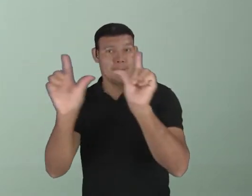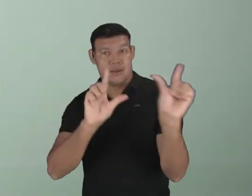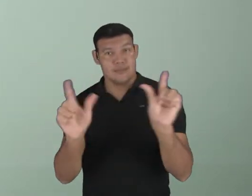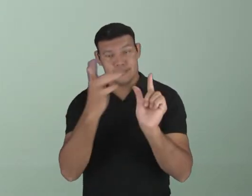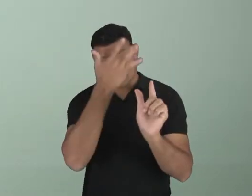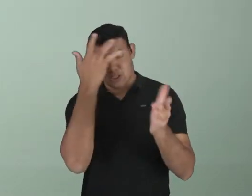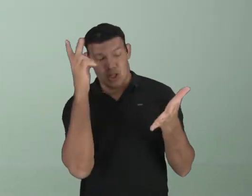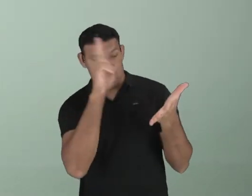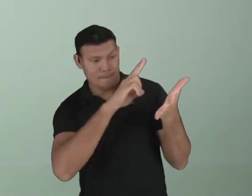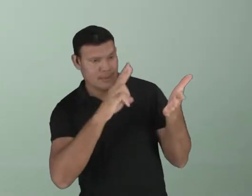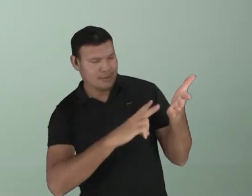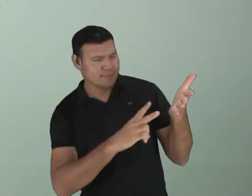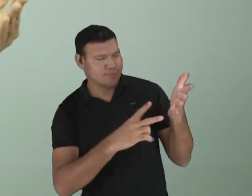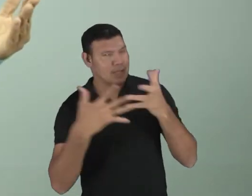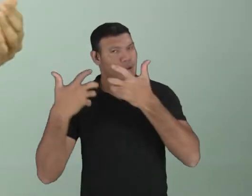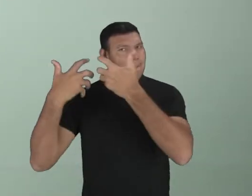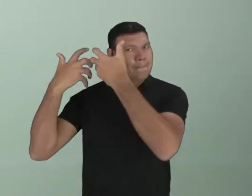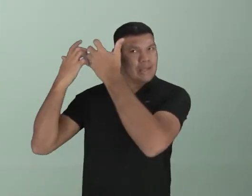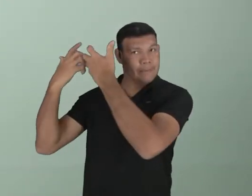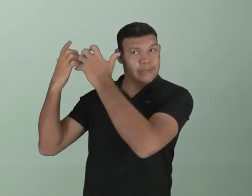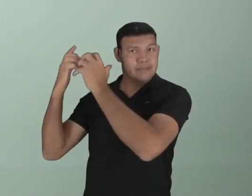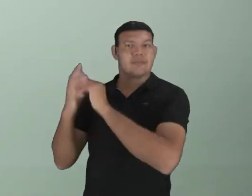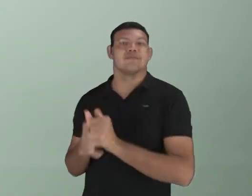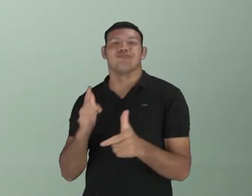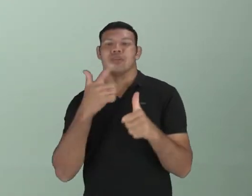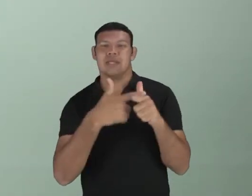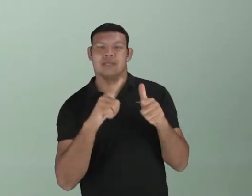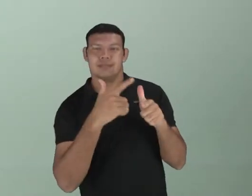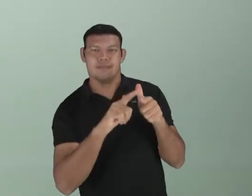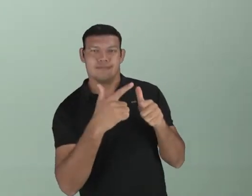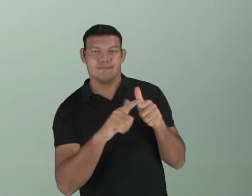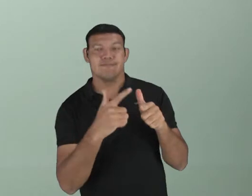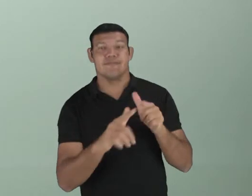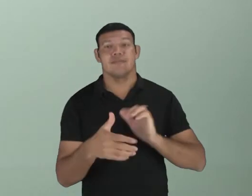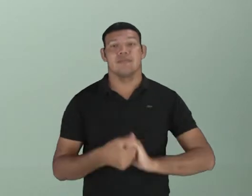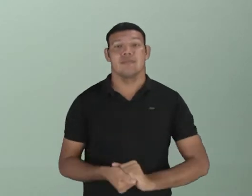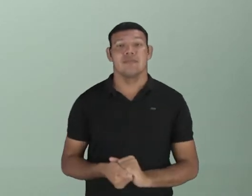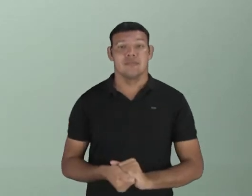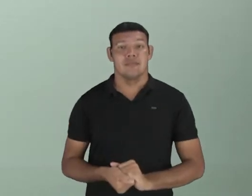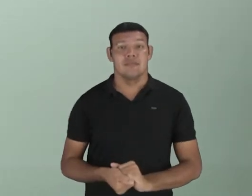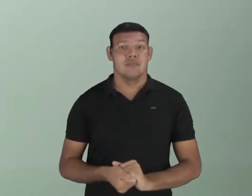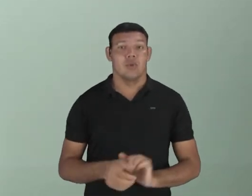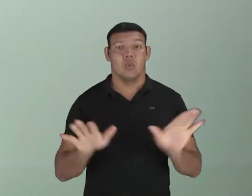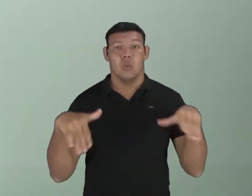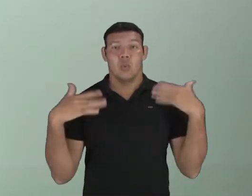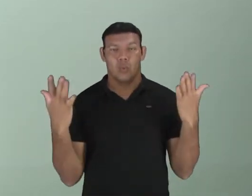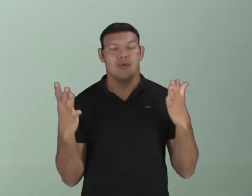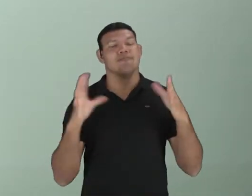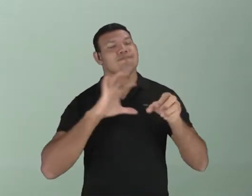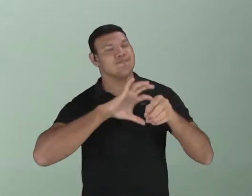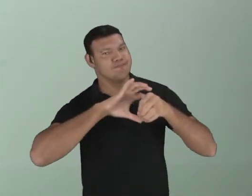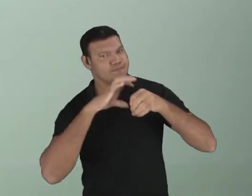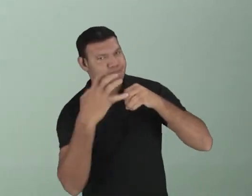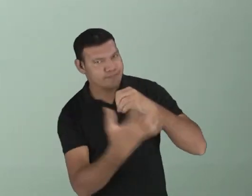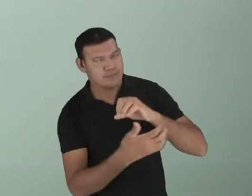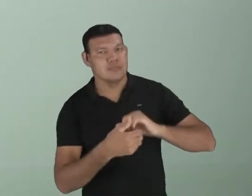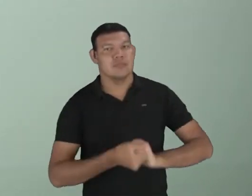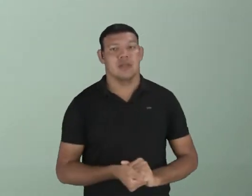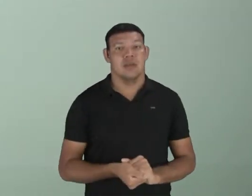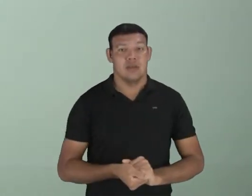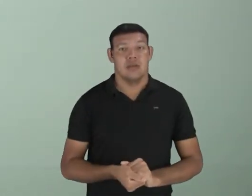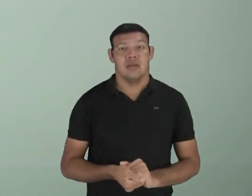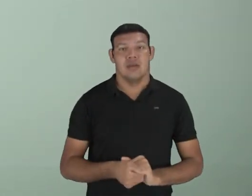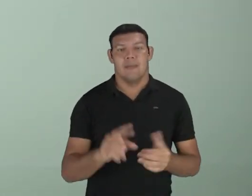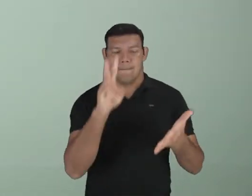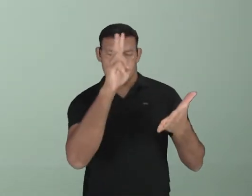leitor ele possa refletir sobre a problemática. No caso aqui nós estamos falando do coronavírus. Talvez para